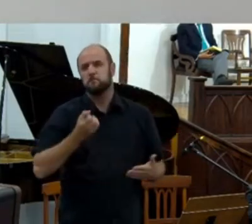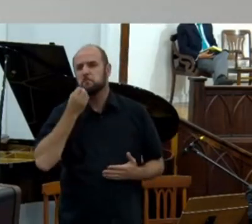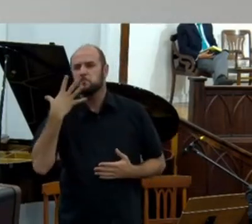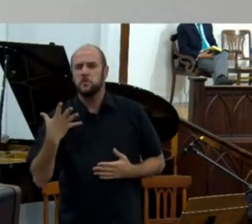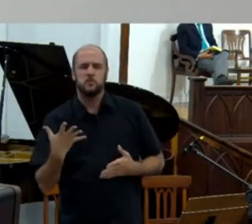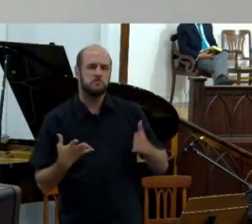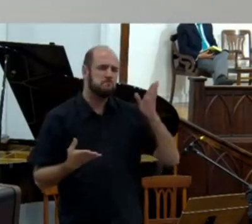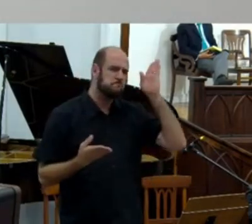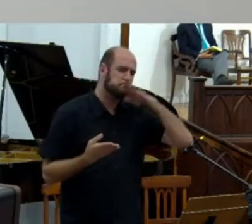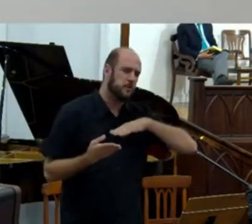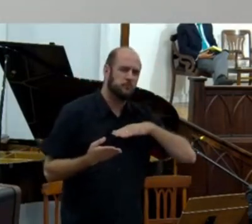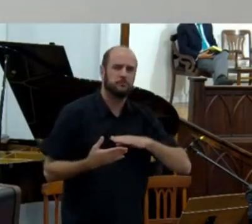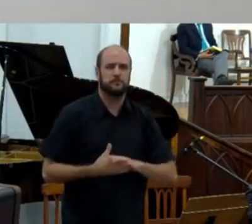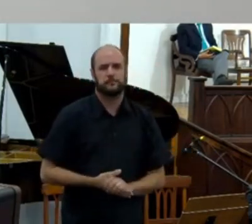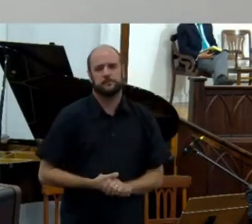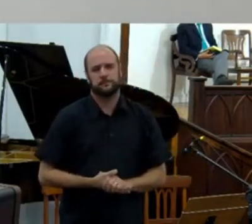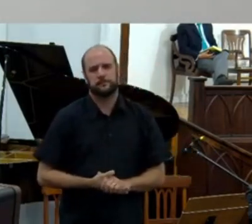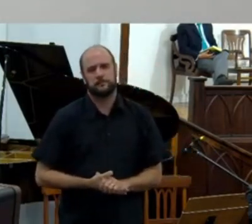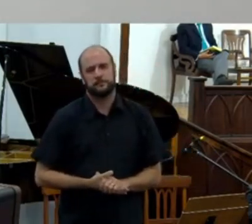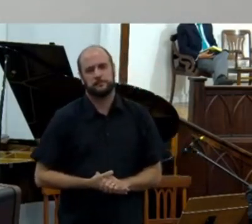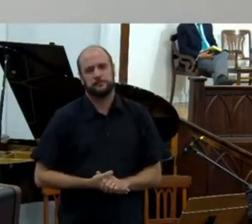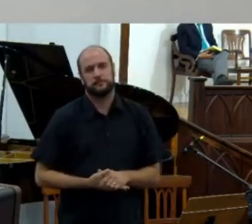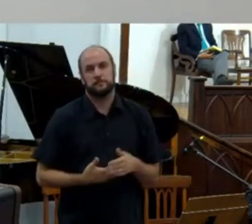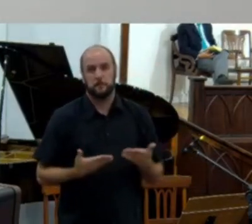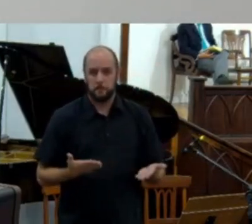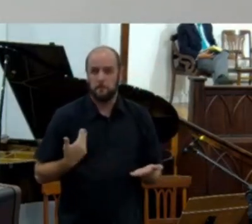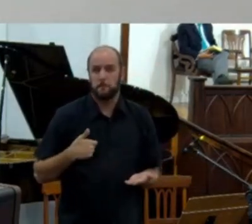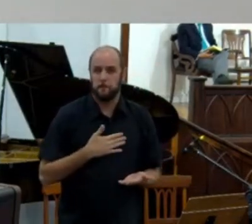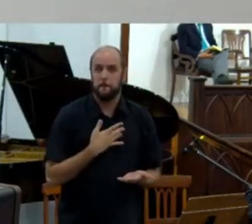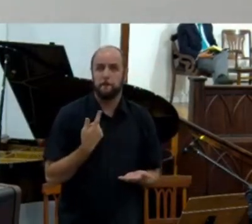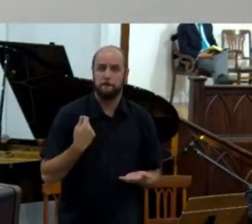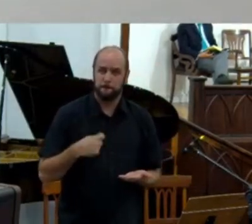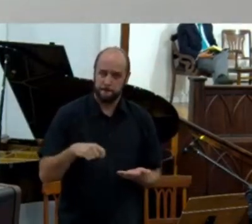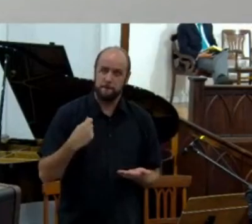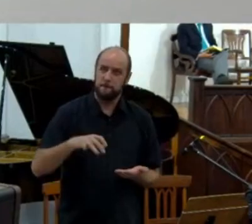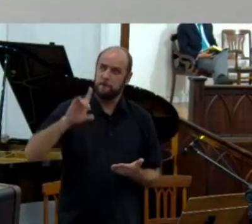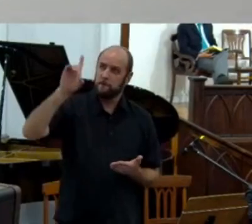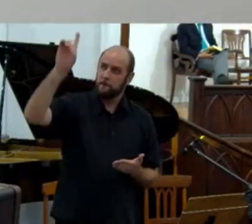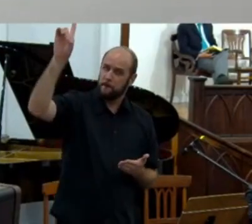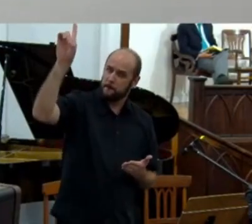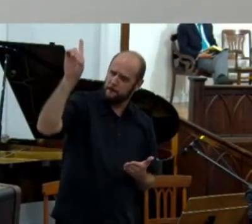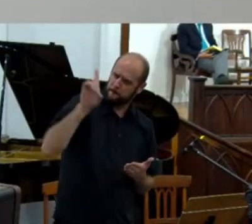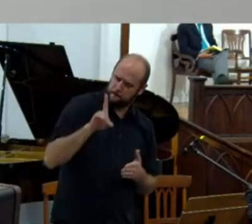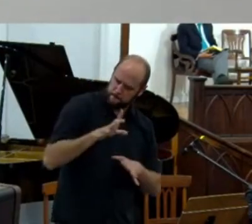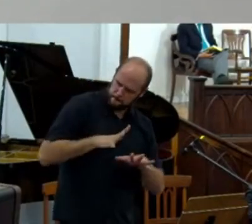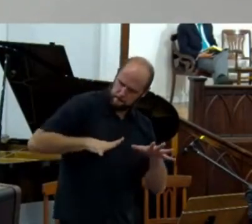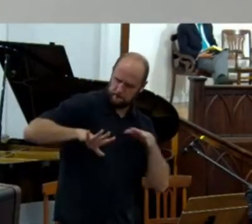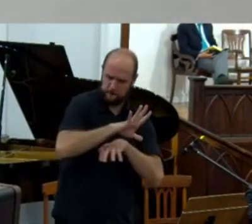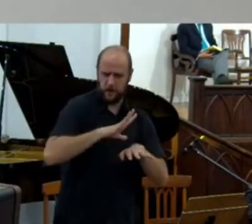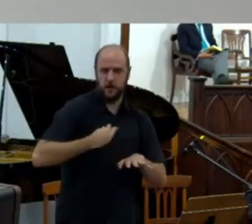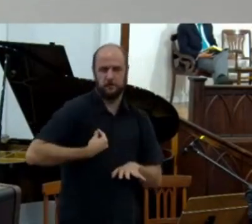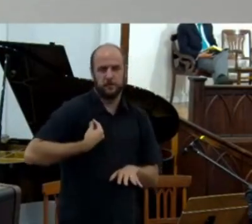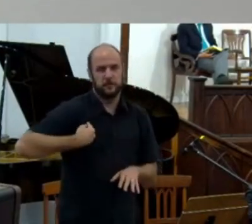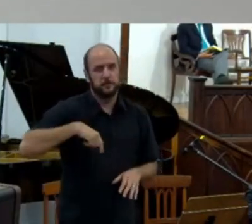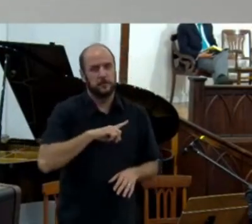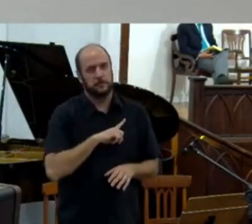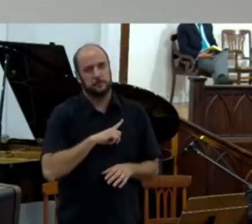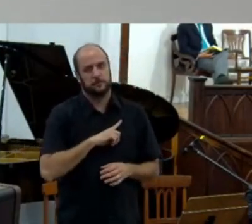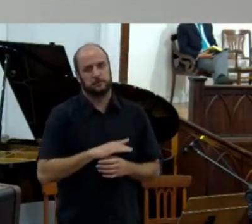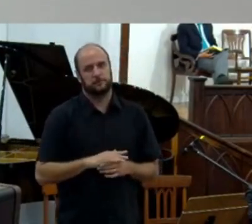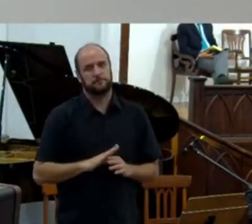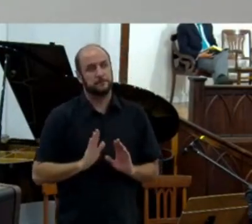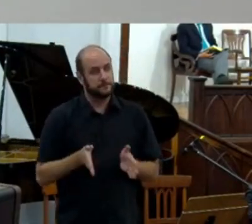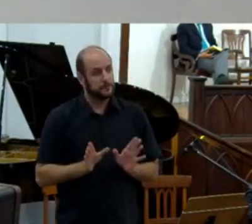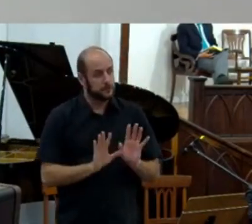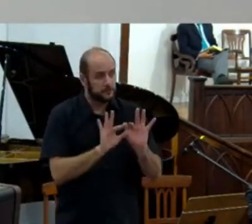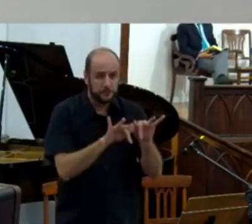bom e o que é mal. É por isso que nós precisamos de uma intervenção divina em nossa vida. E eu caminho para o final